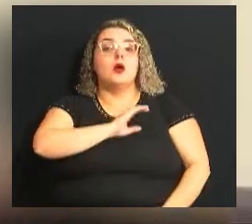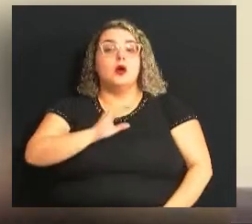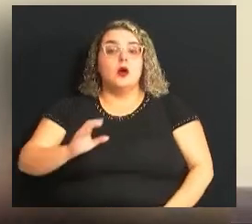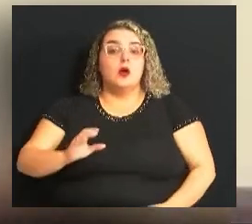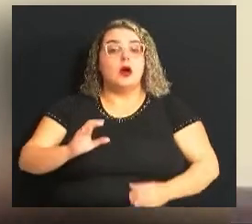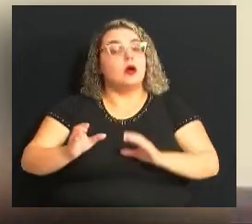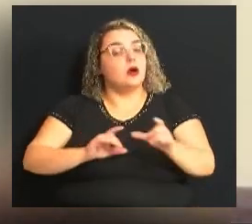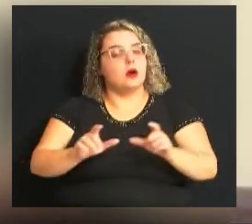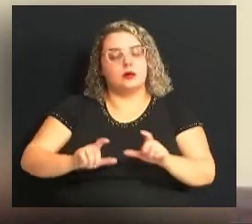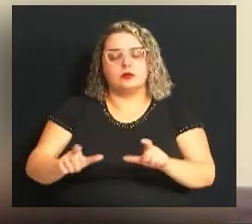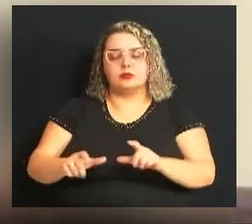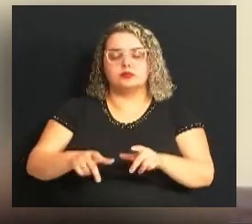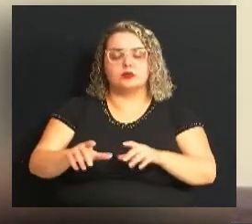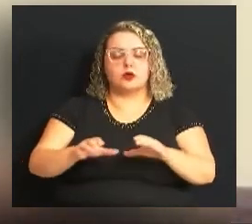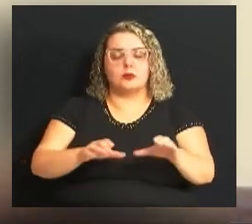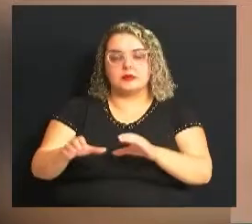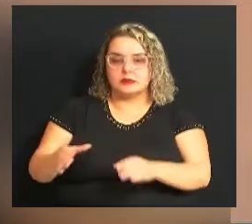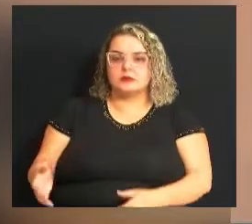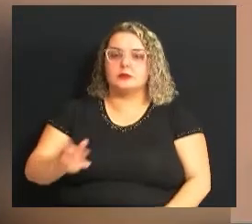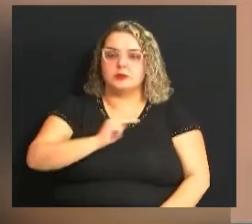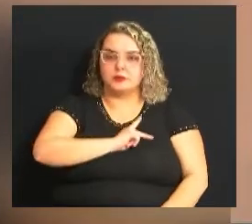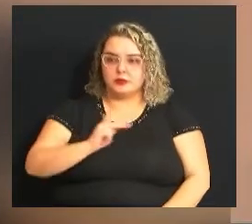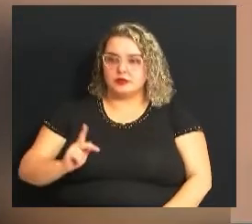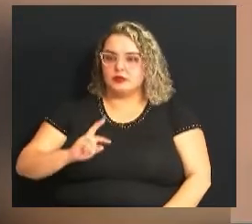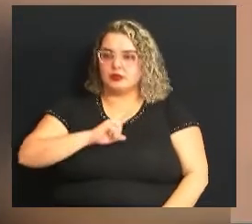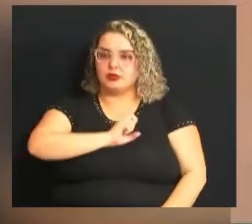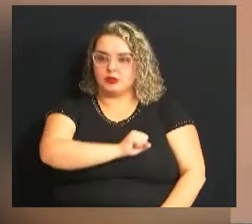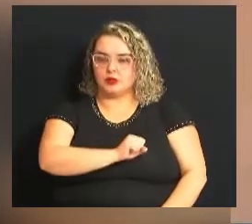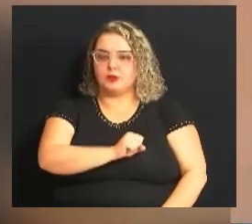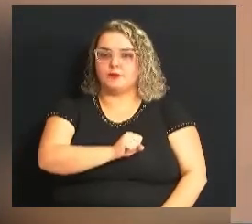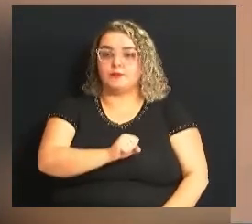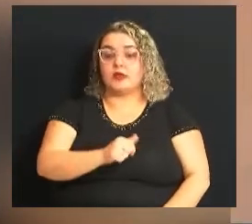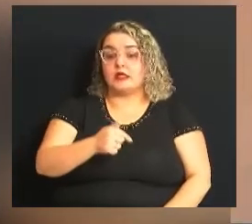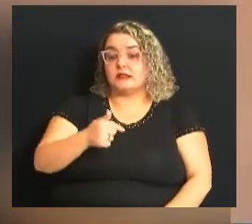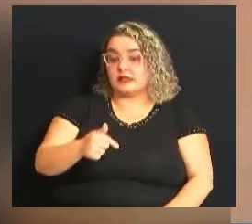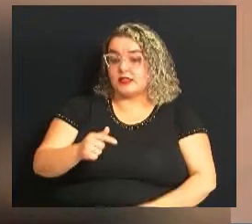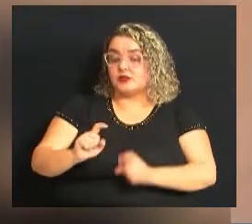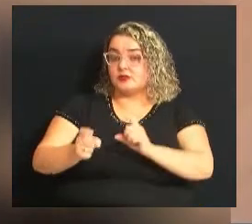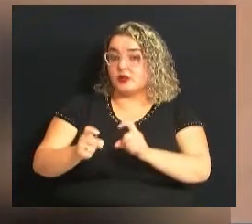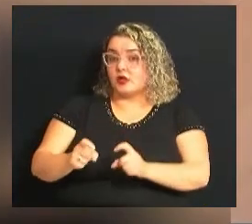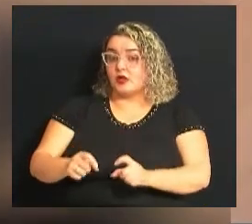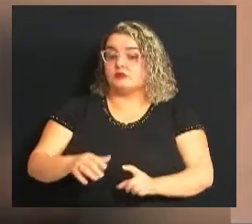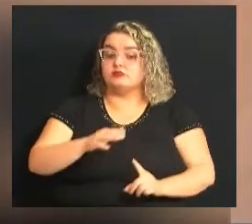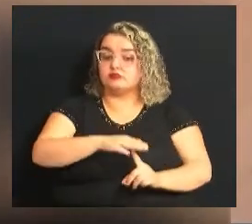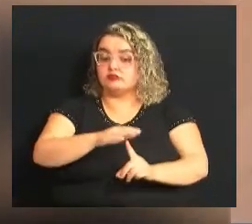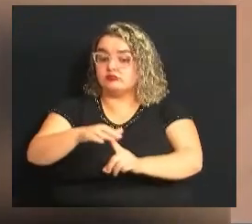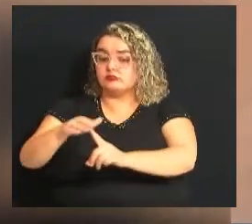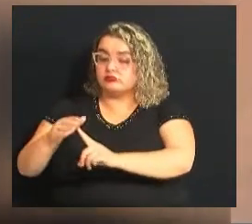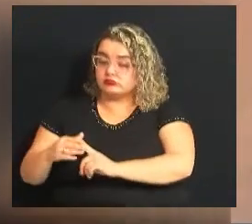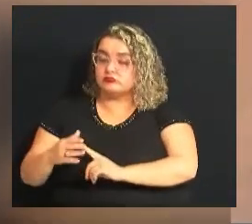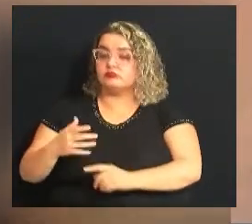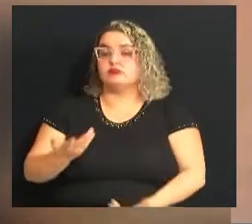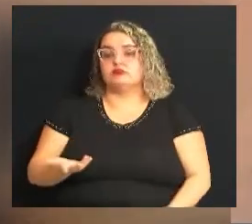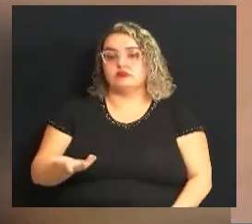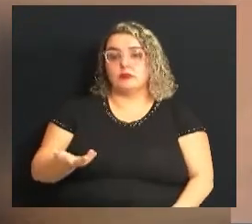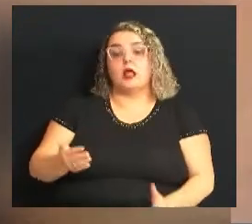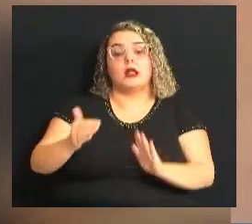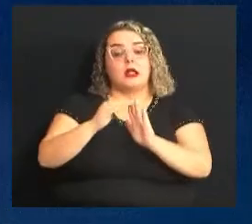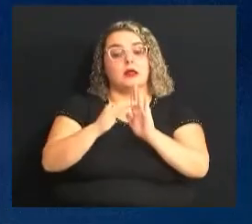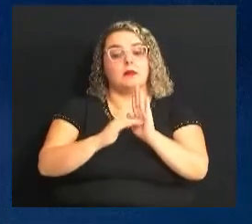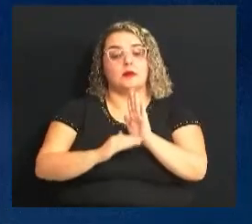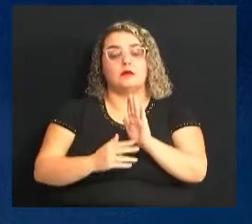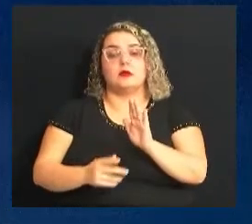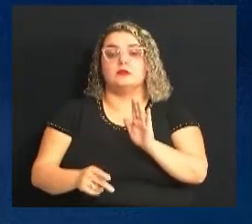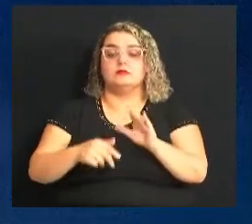é comandada pelo Vereador Luiz Rossini foi realizada a 7ª reunião ordinária da comissão permanente de Meio